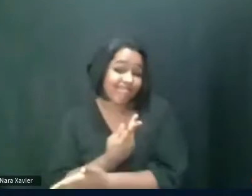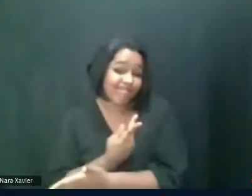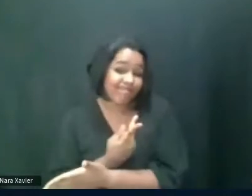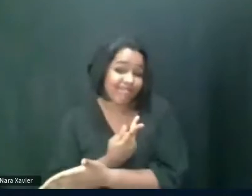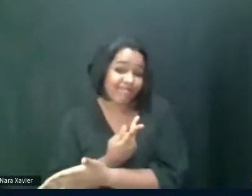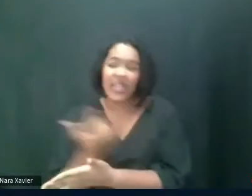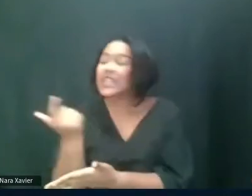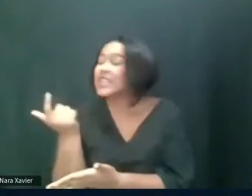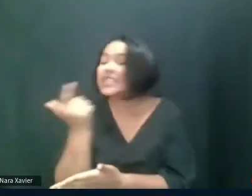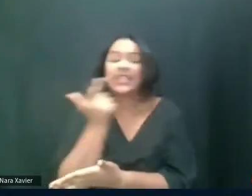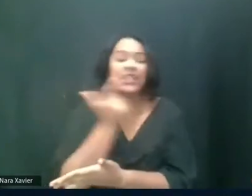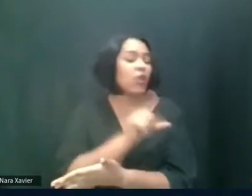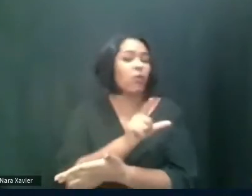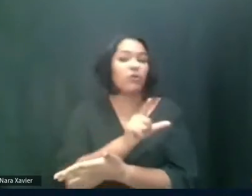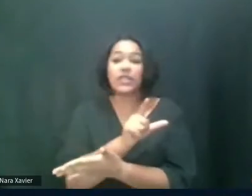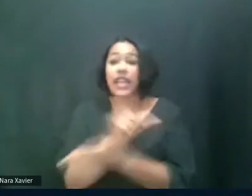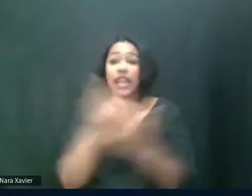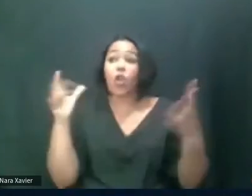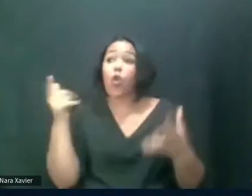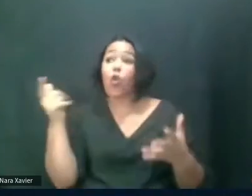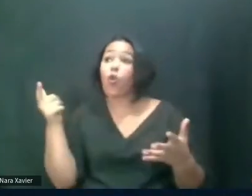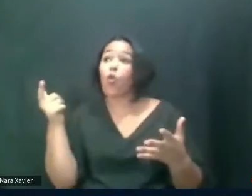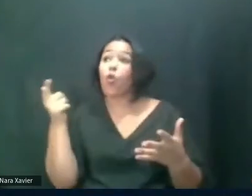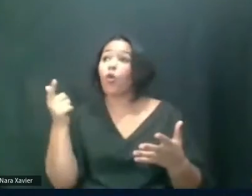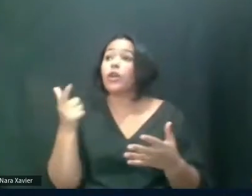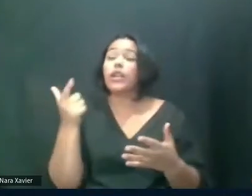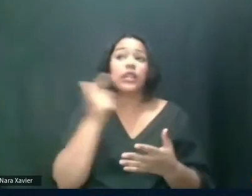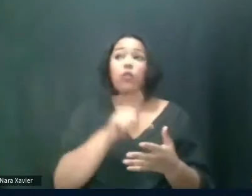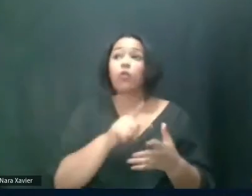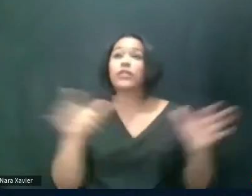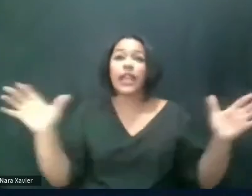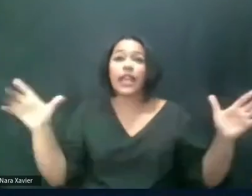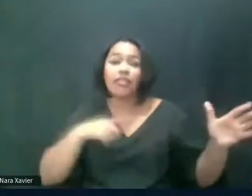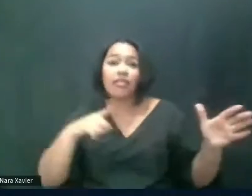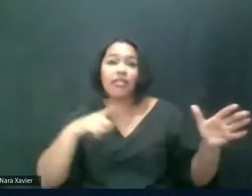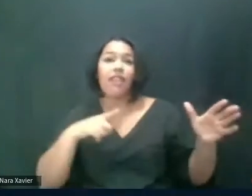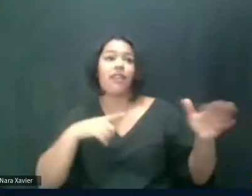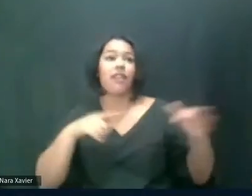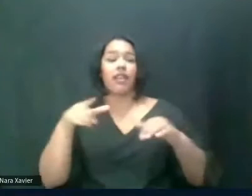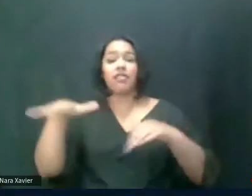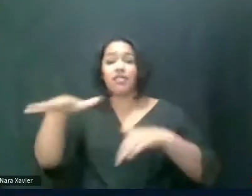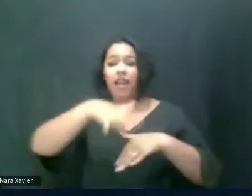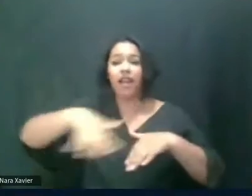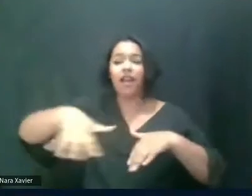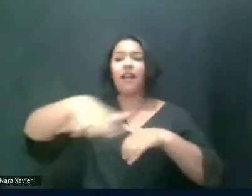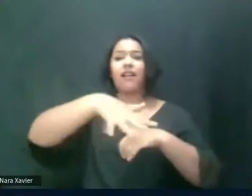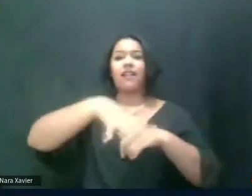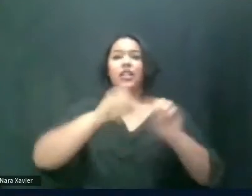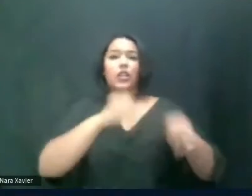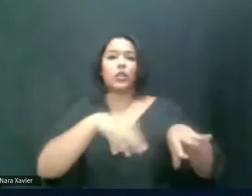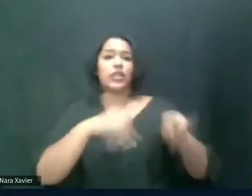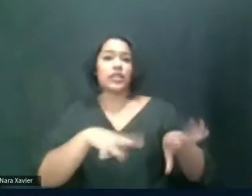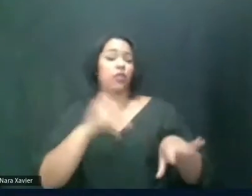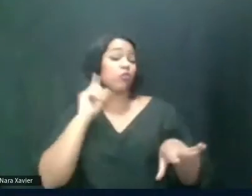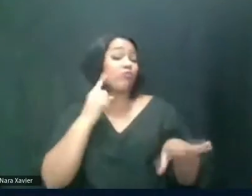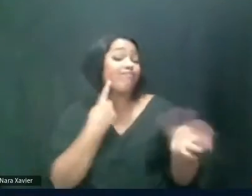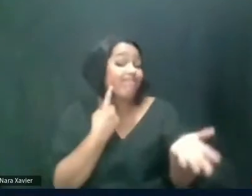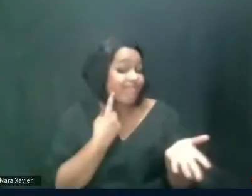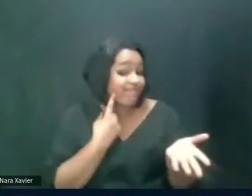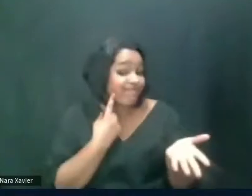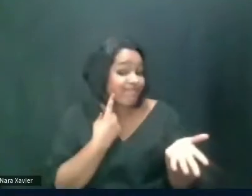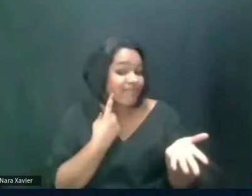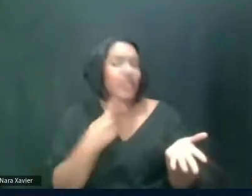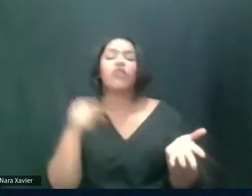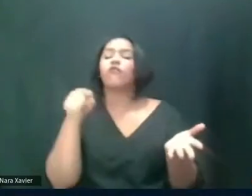para a complexidade que hoje a área tem dentro do campo da educação de surdos? Você não acha